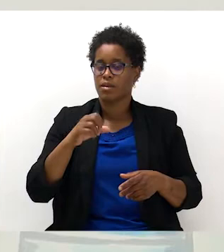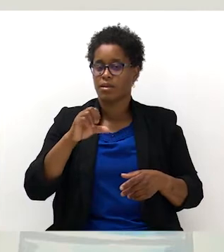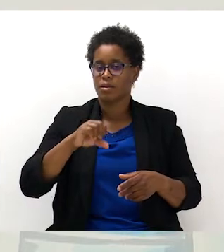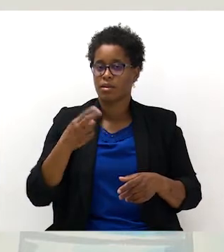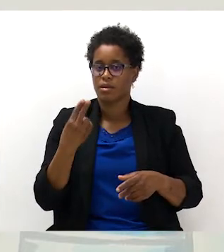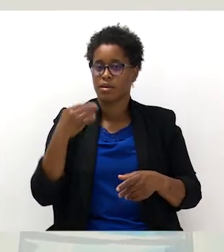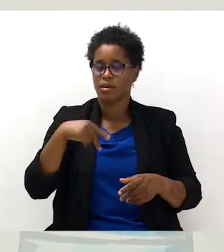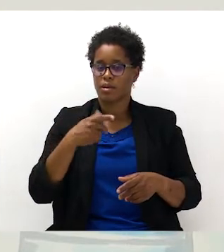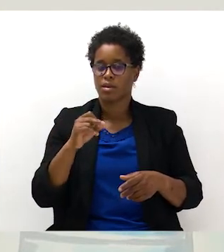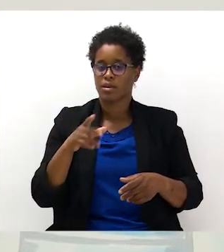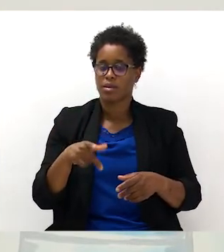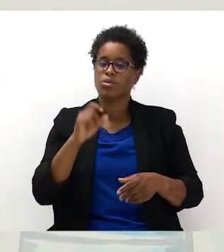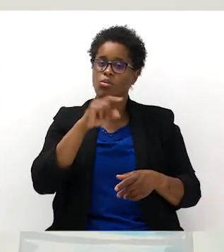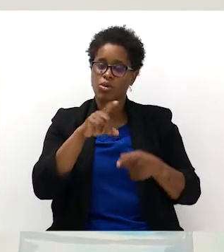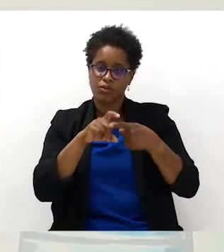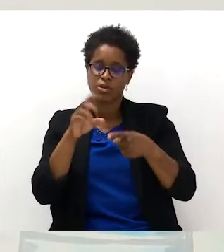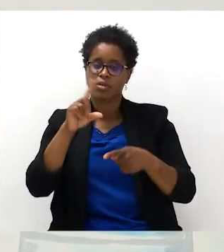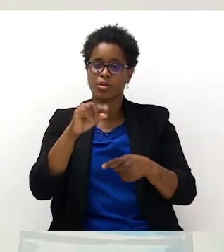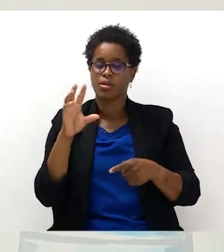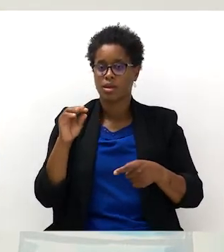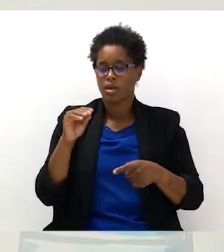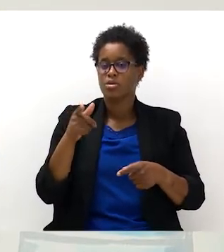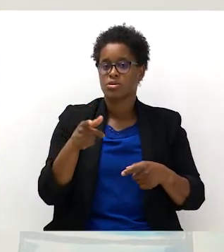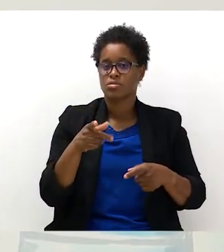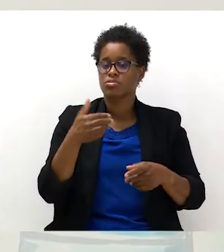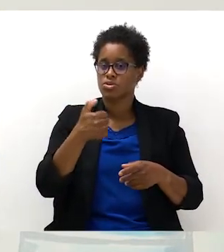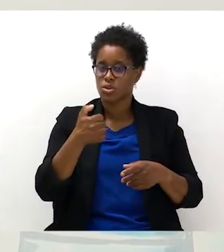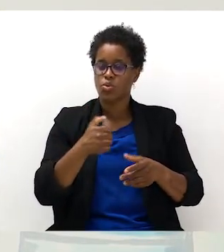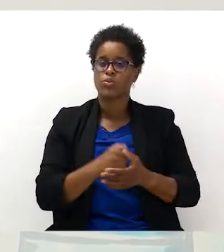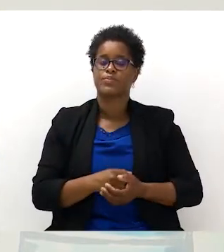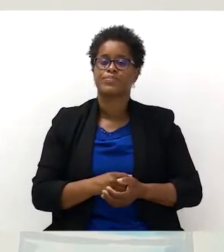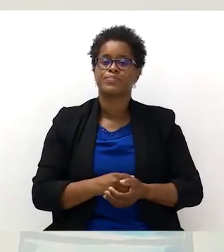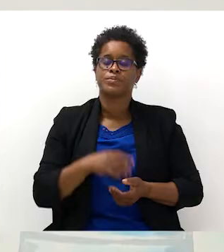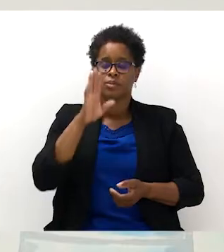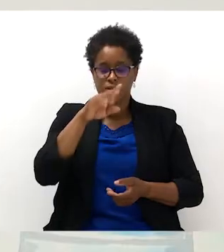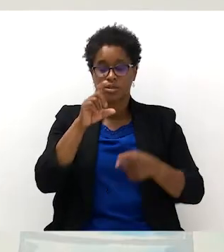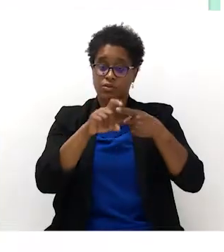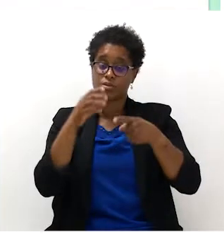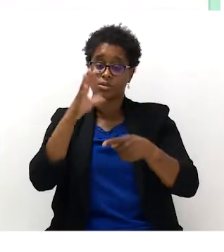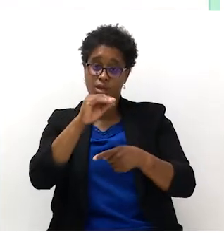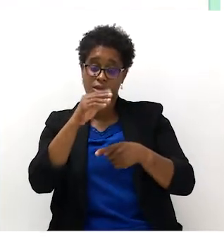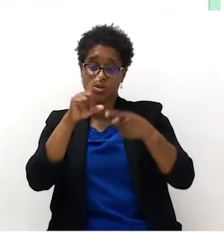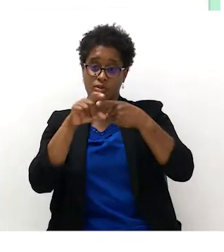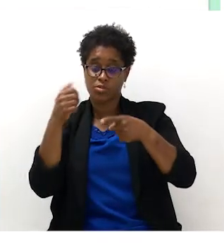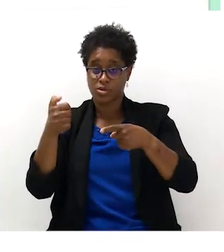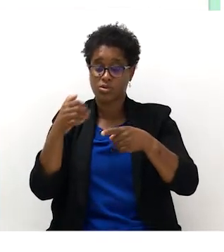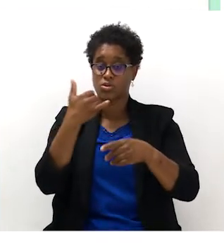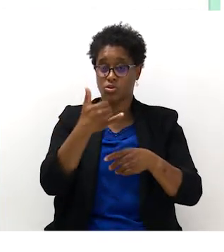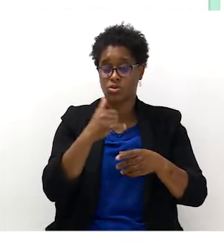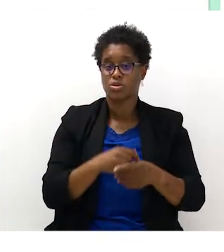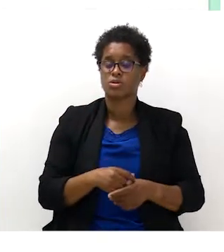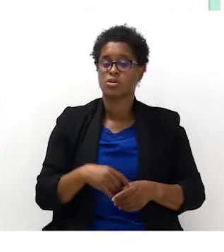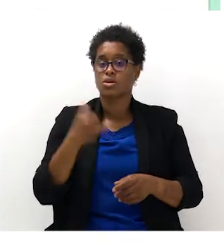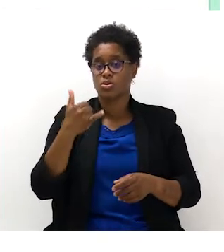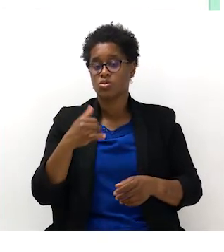podemos dividir 10, neste caso, por 5. Se dividirmos 10 por 5, 2 é a